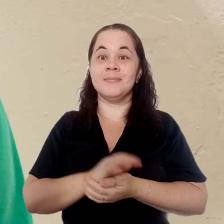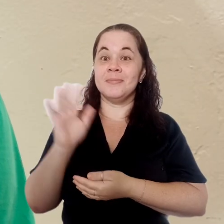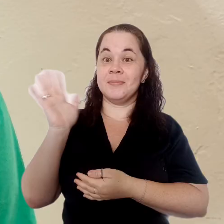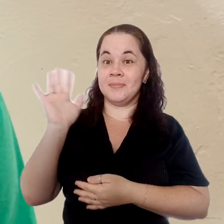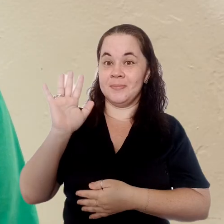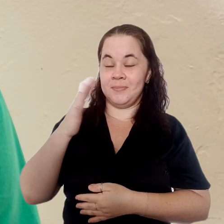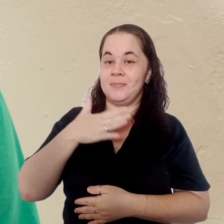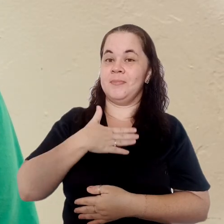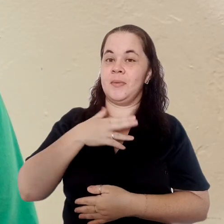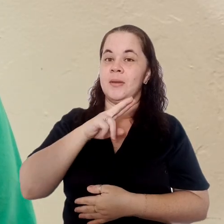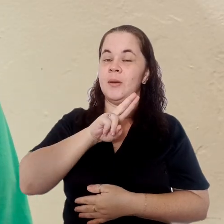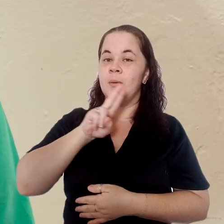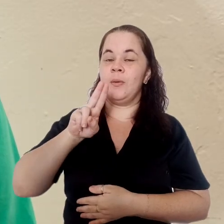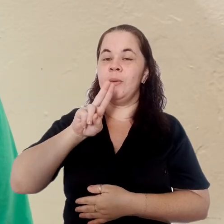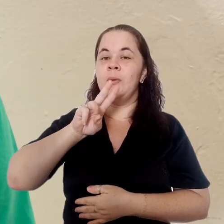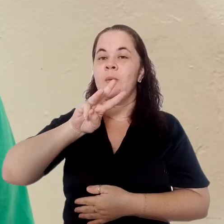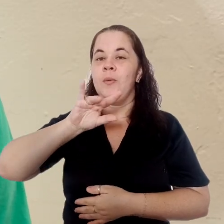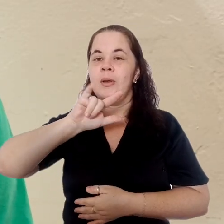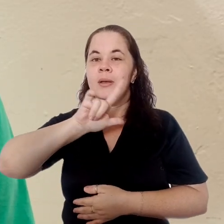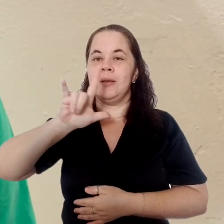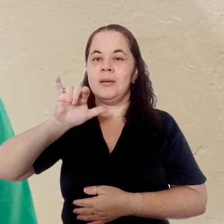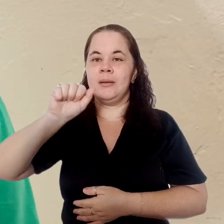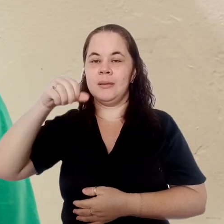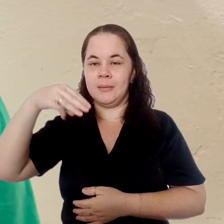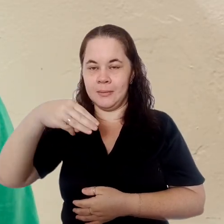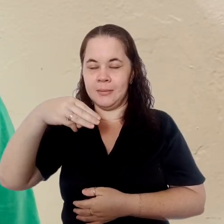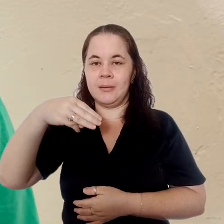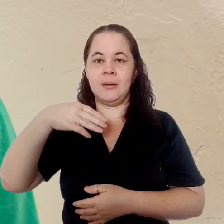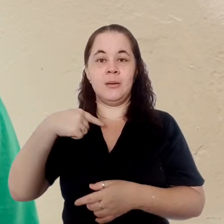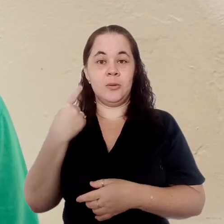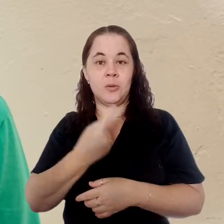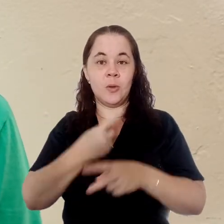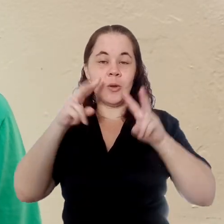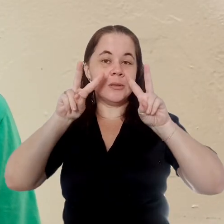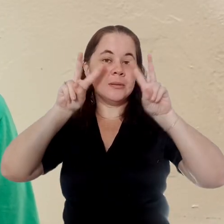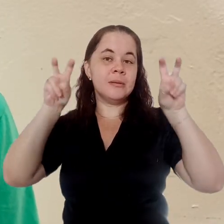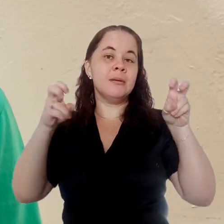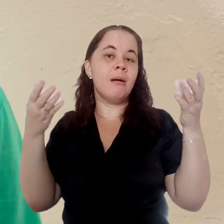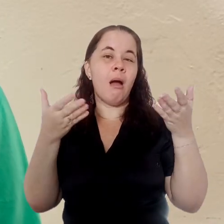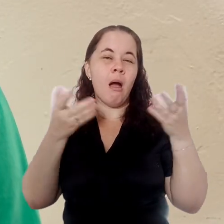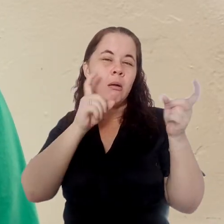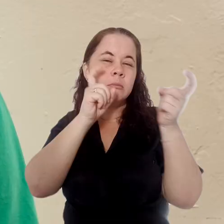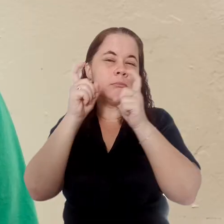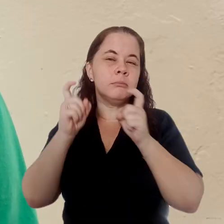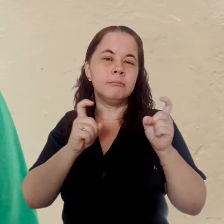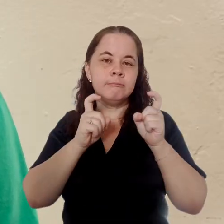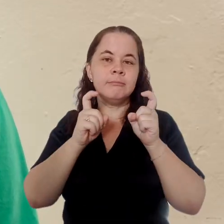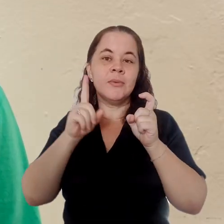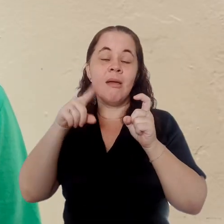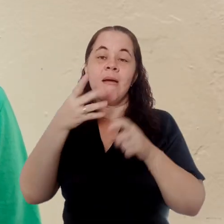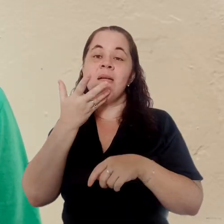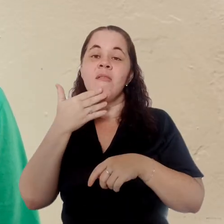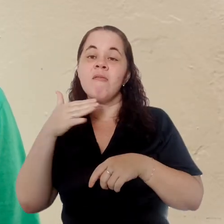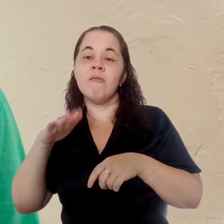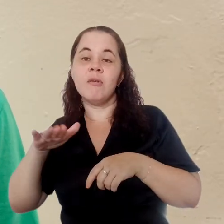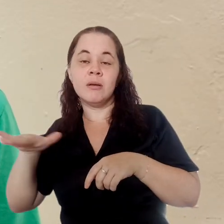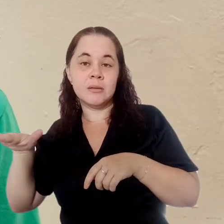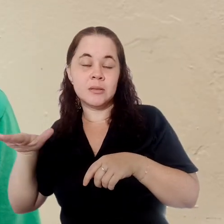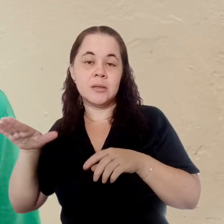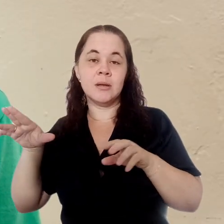Olá, eu sou o professor William Axel e nesse encontro a gente vai conversar sobre a infância e a tecnologia, como que isso